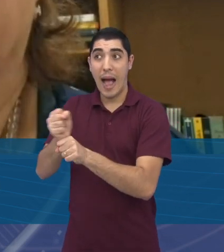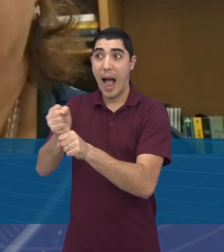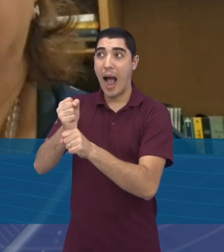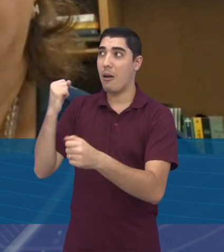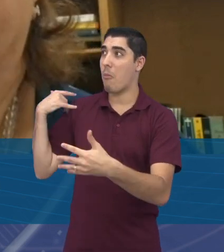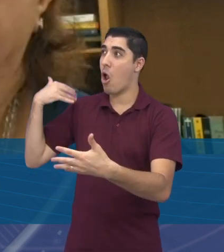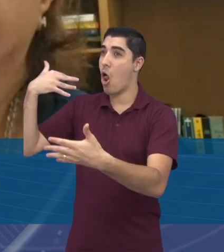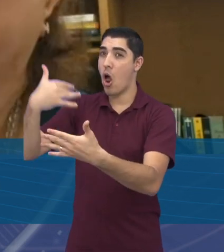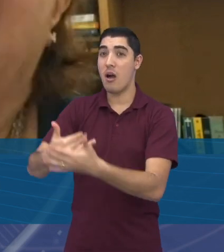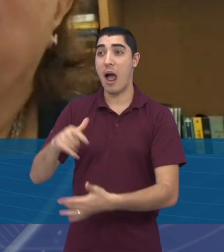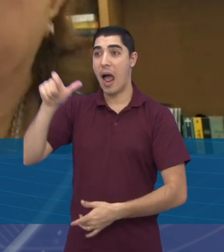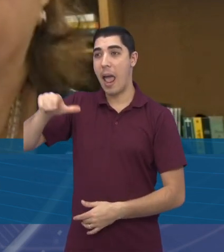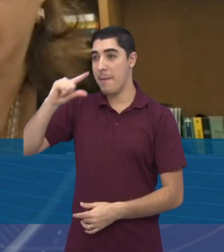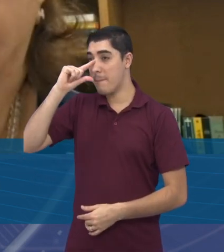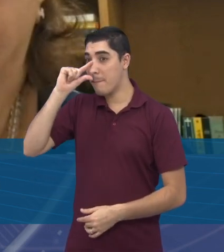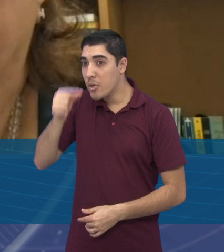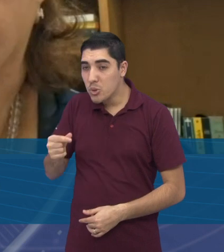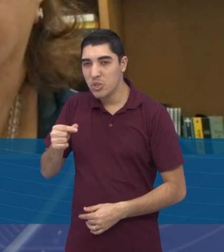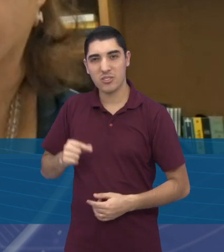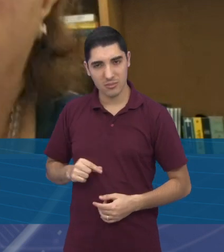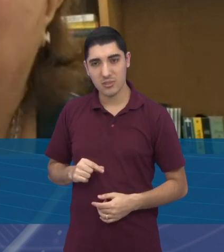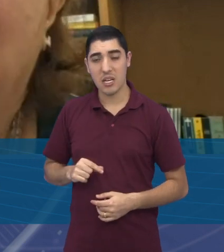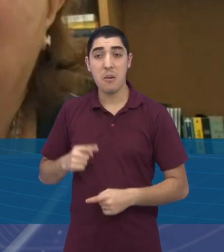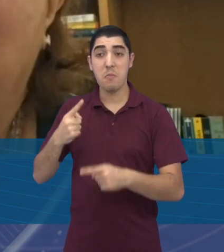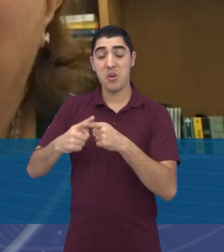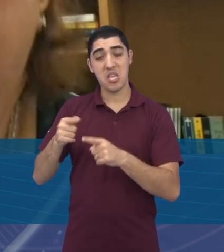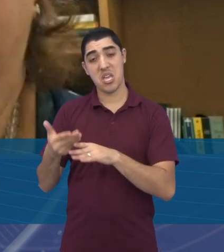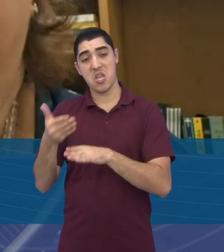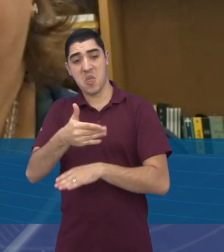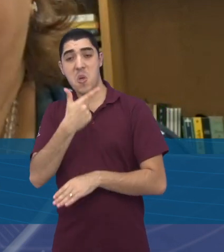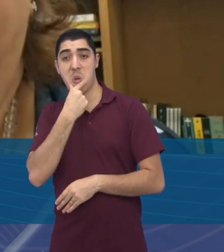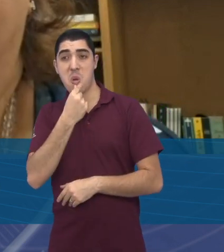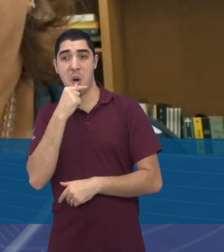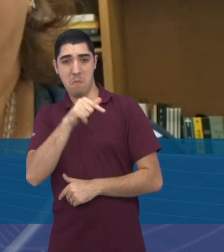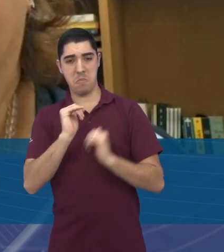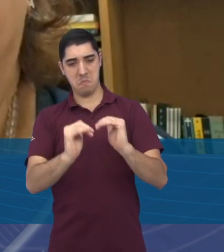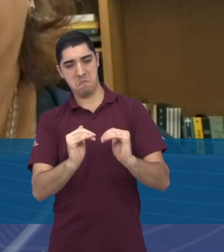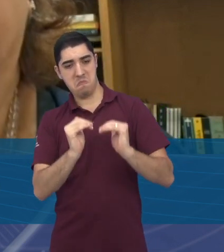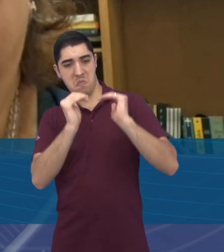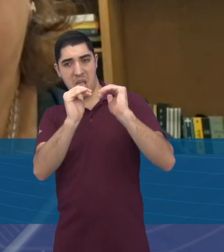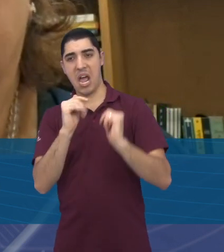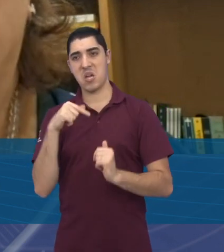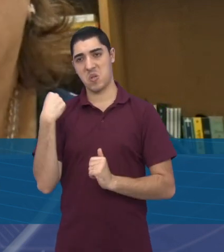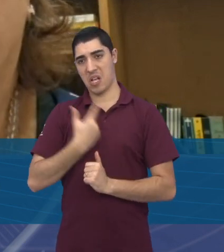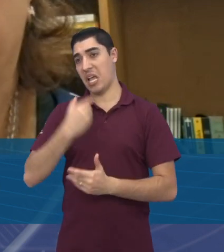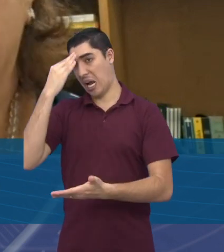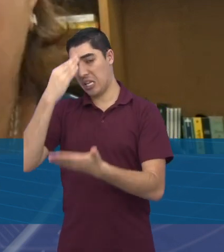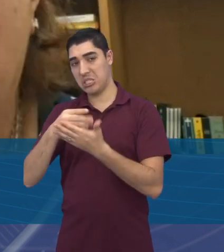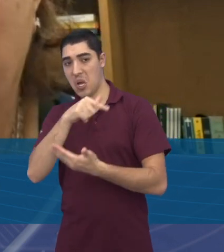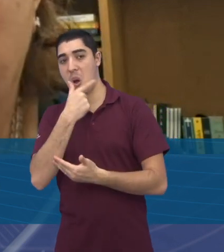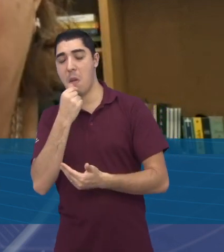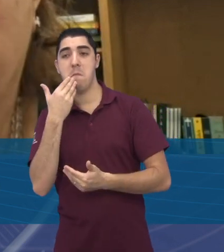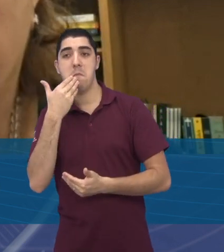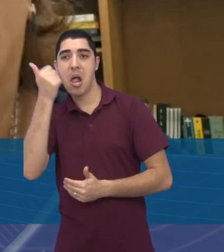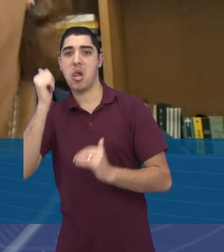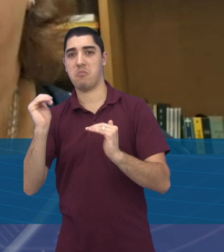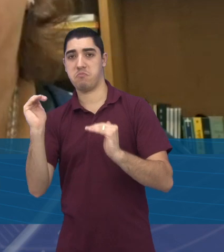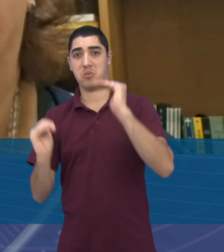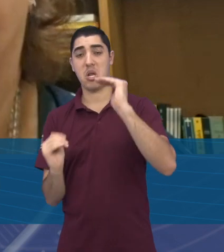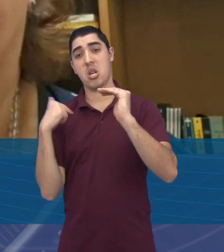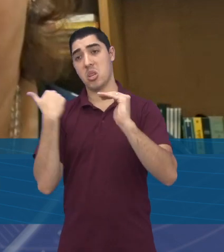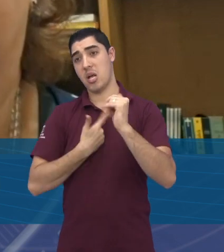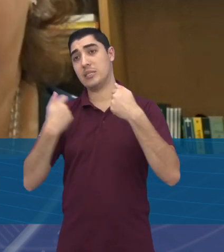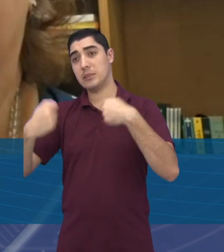né? Para acreditarmos na superioridade masculina, para acreditarmos que precisamos dos homens